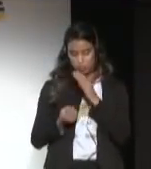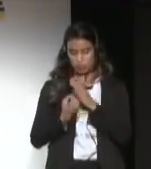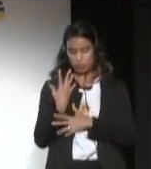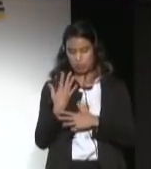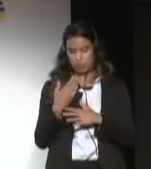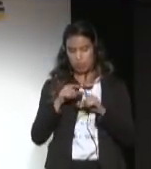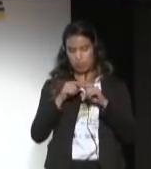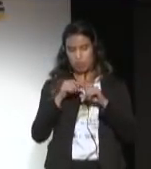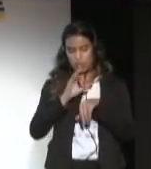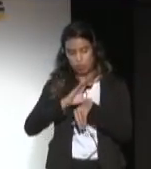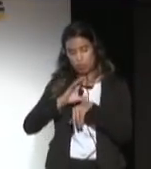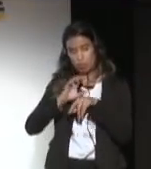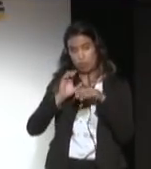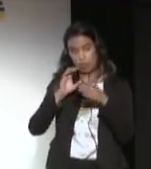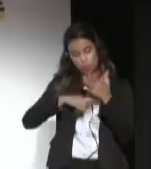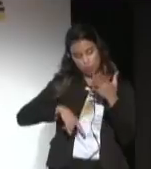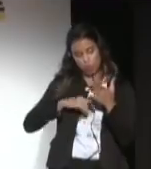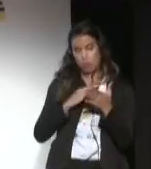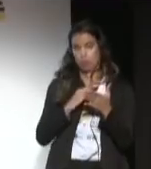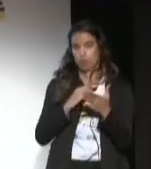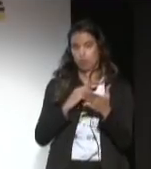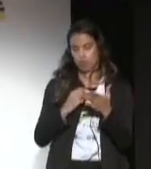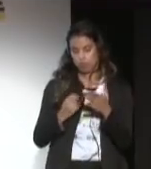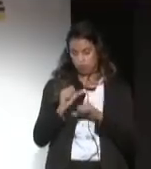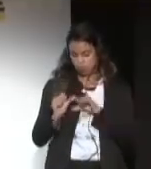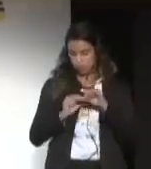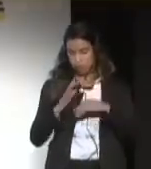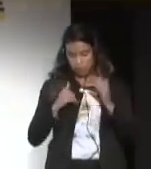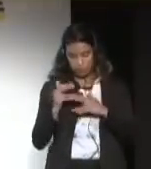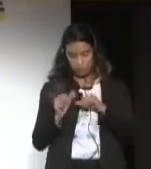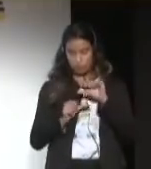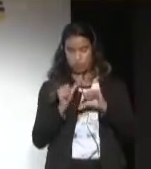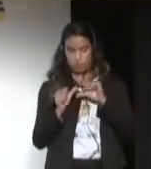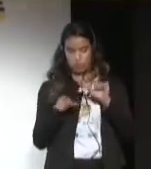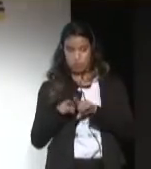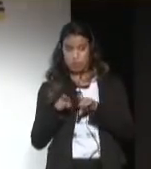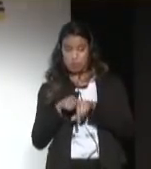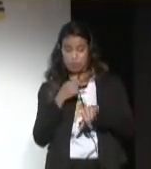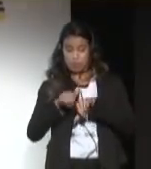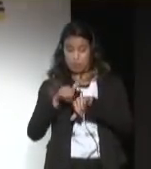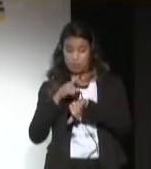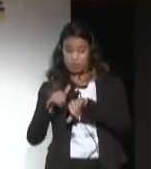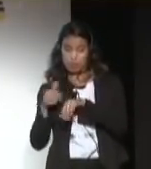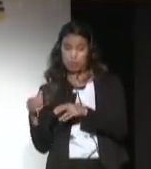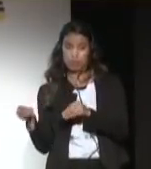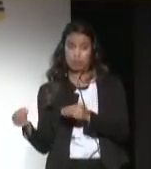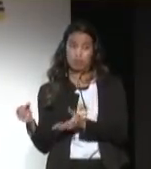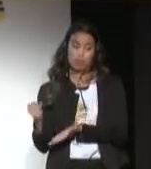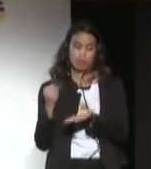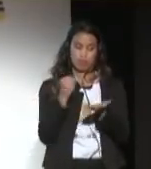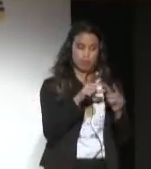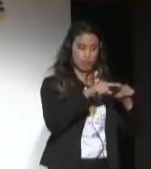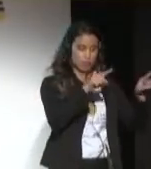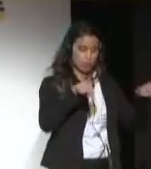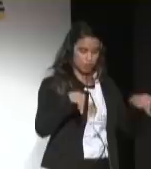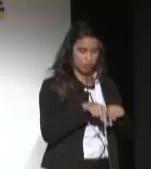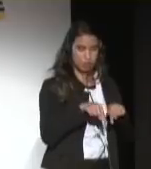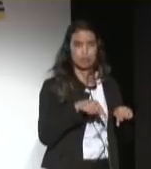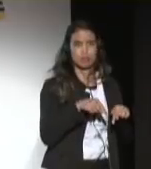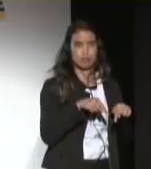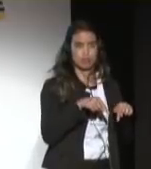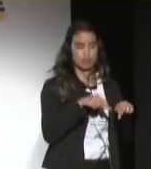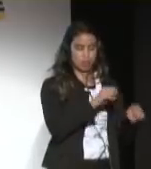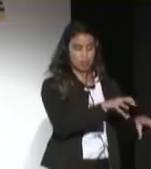currículos, resolvem problemas com os colegas, trazem estratégias para a sala de aula, testam e comprovam. É um esforço bem